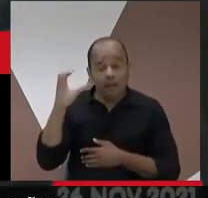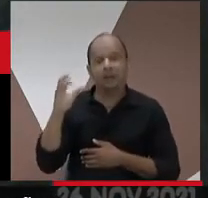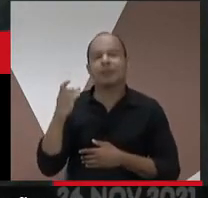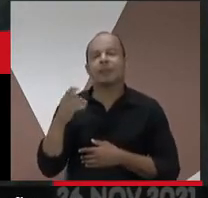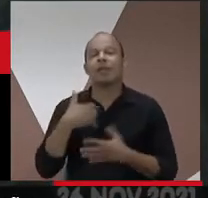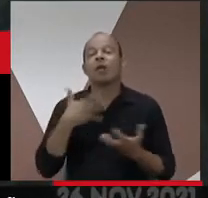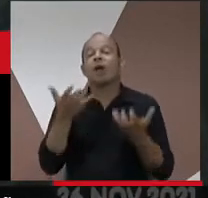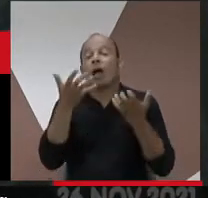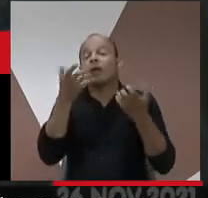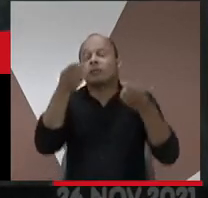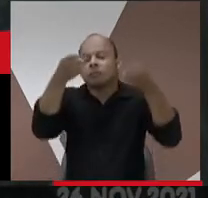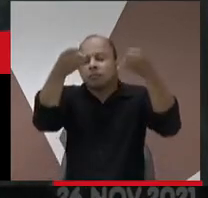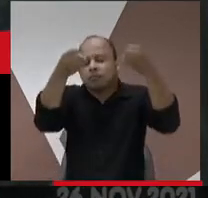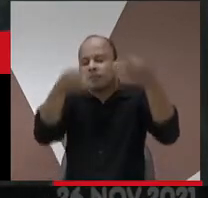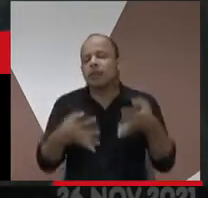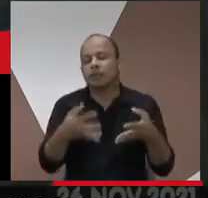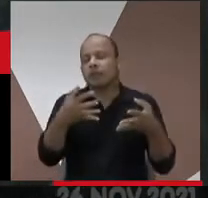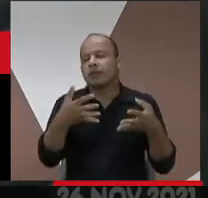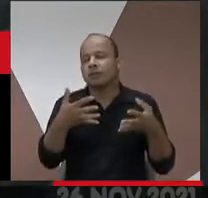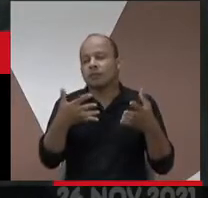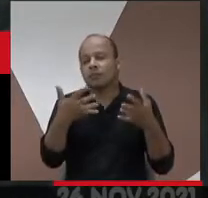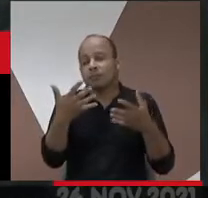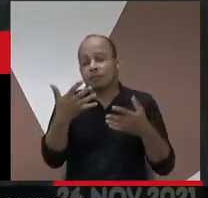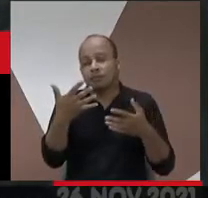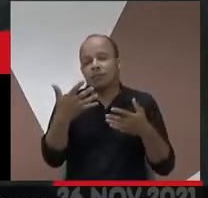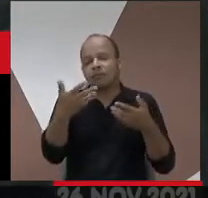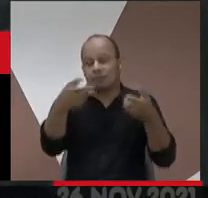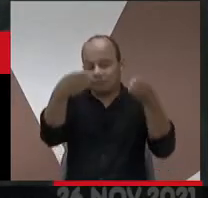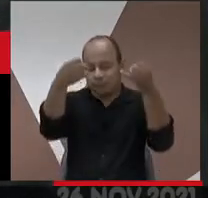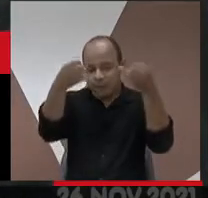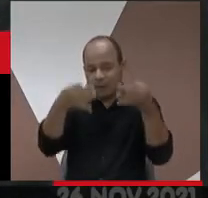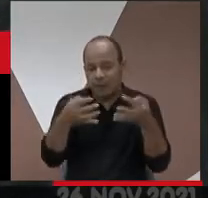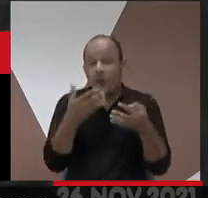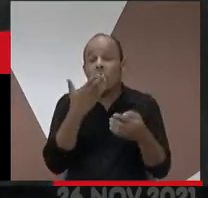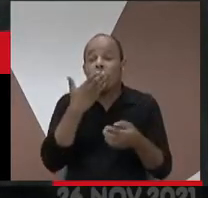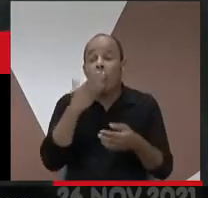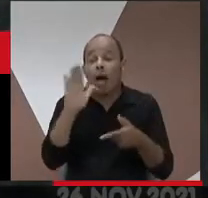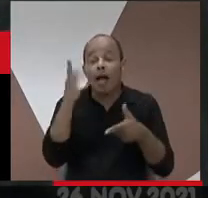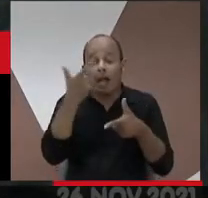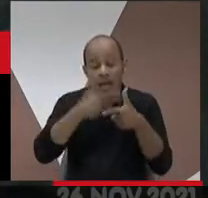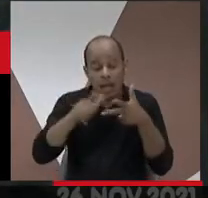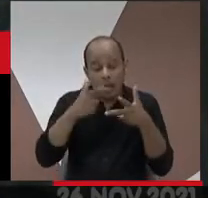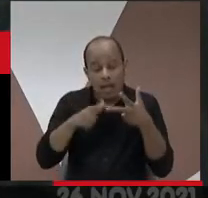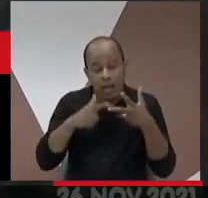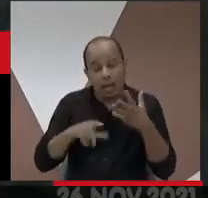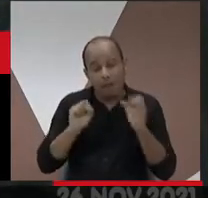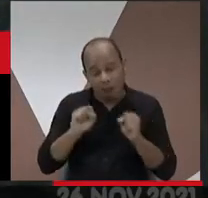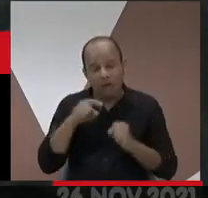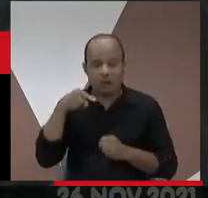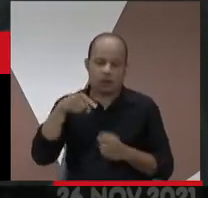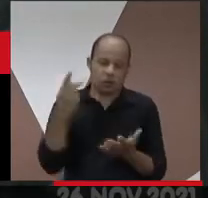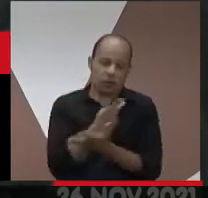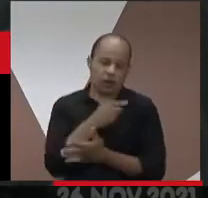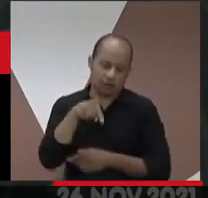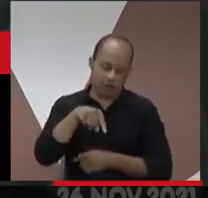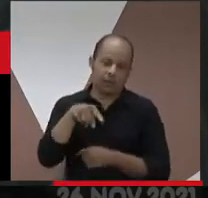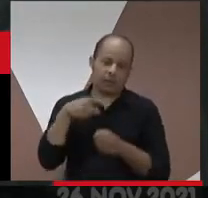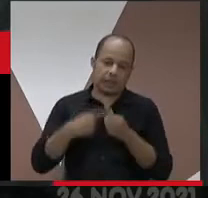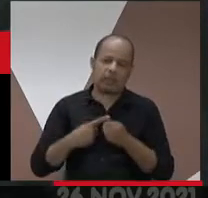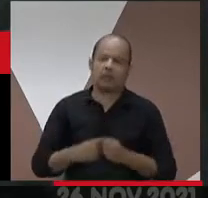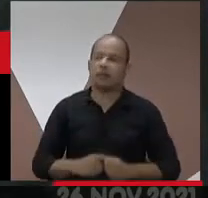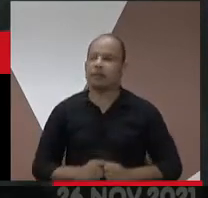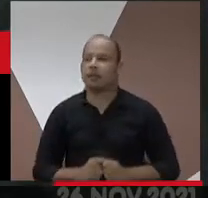quais são as repercussões que estão colocadas para a nossa cidade. Nós não estamos falando aqui de